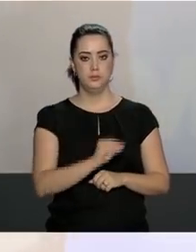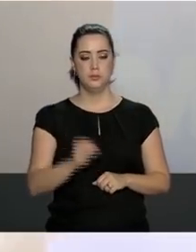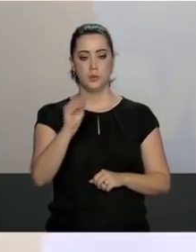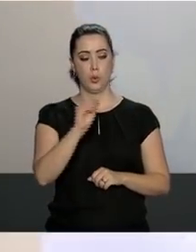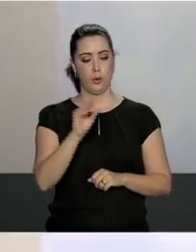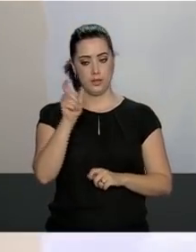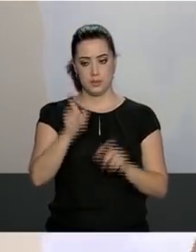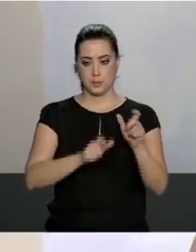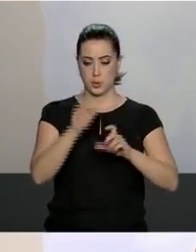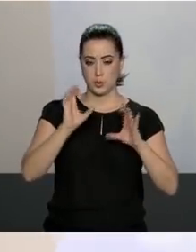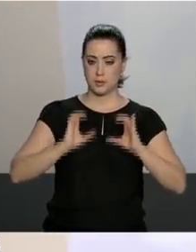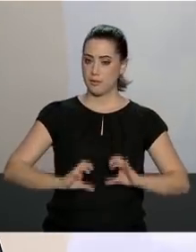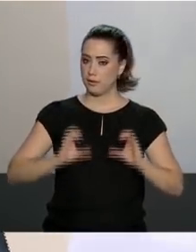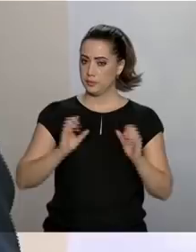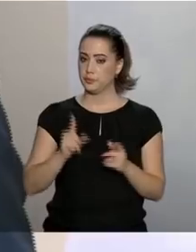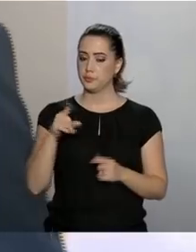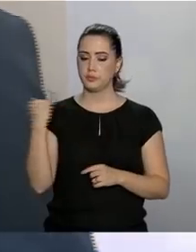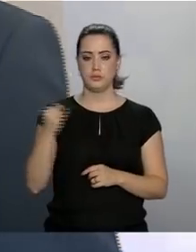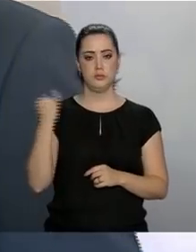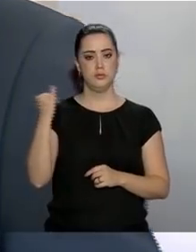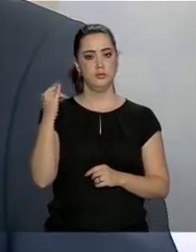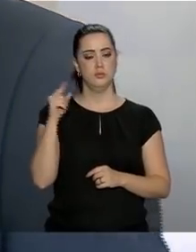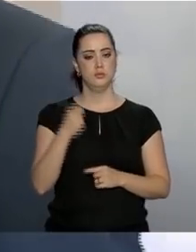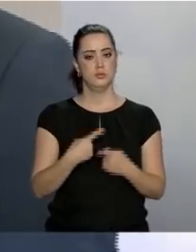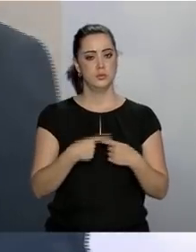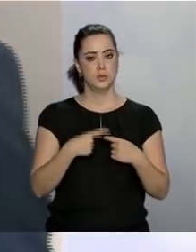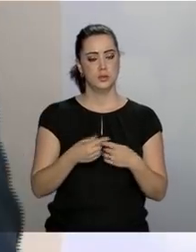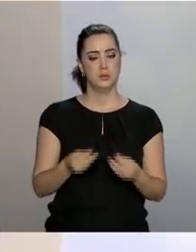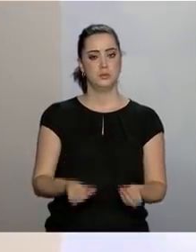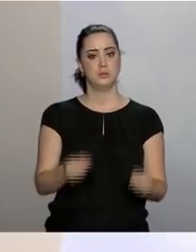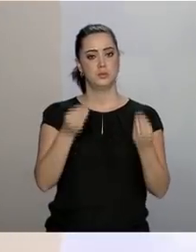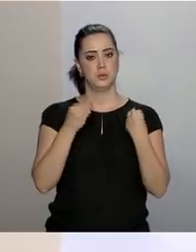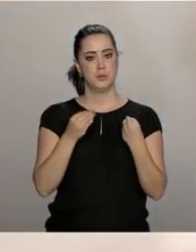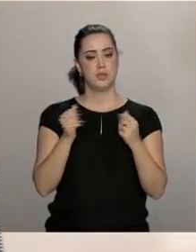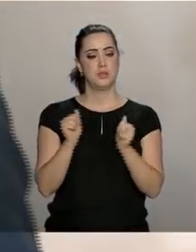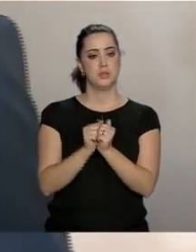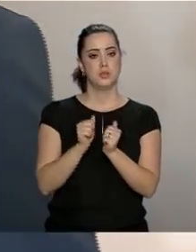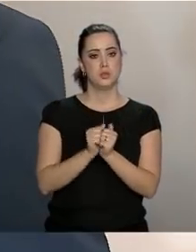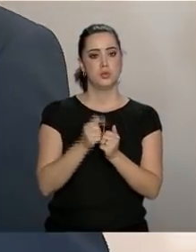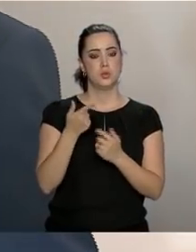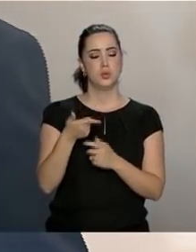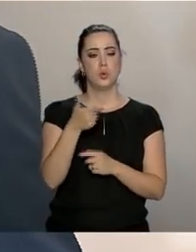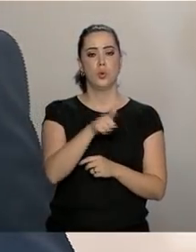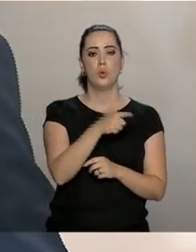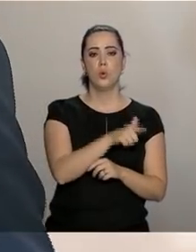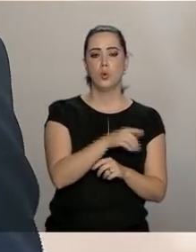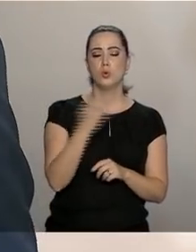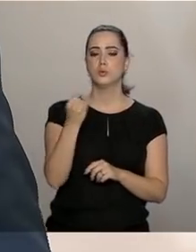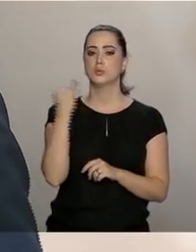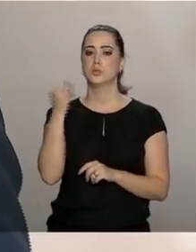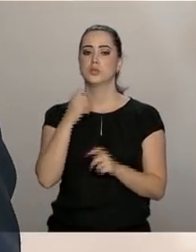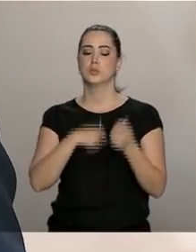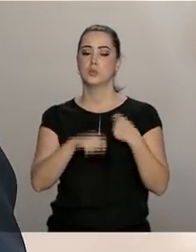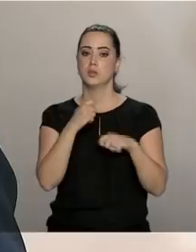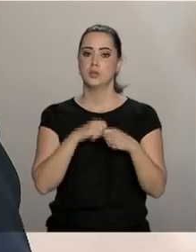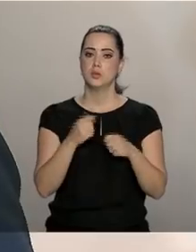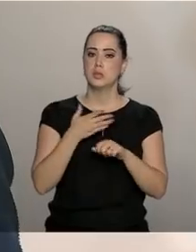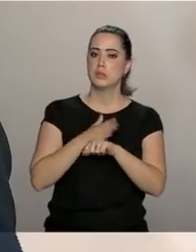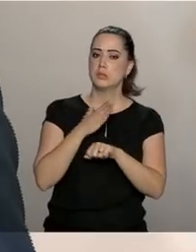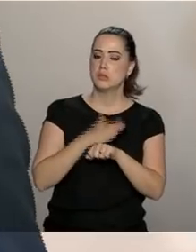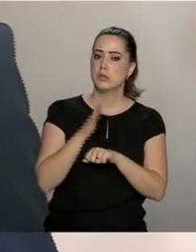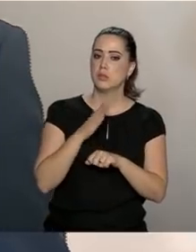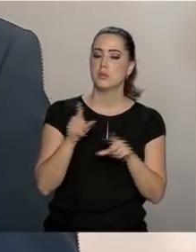a ponta da linha, é fundamental, evidentemente, mas trará a reboque outros benefícios de